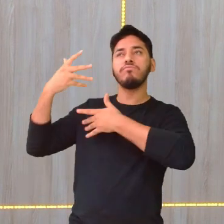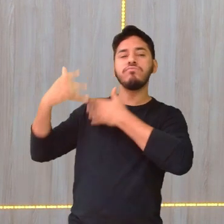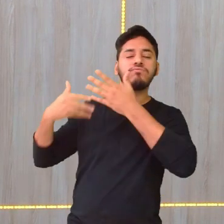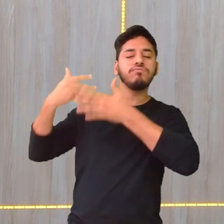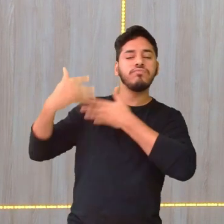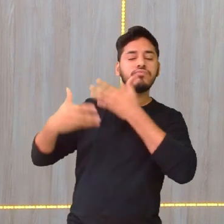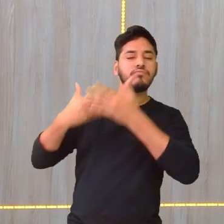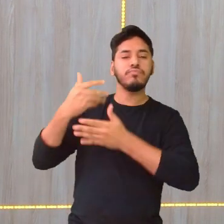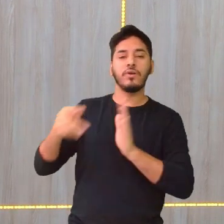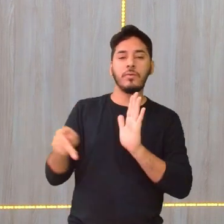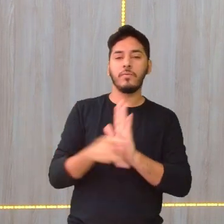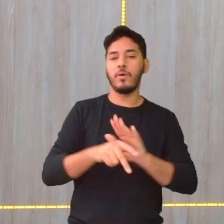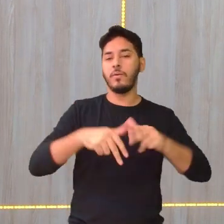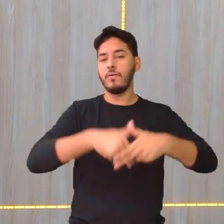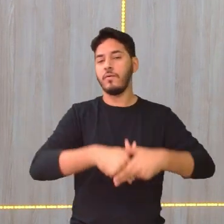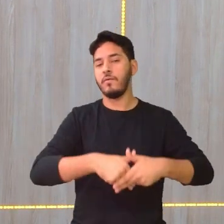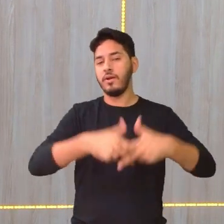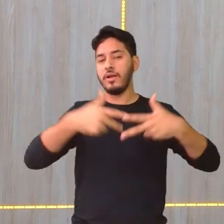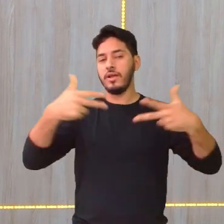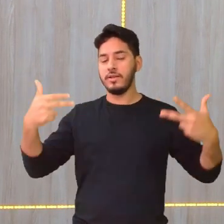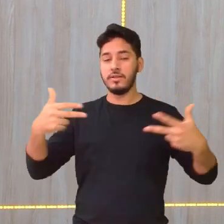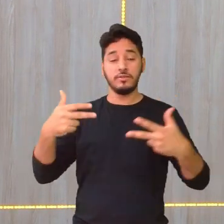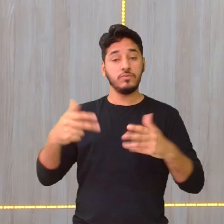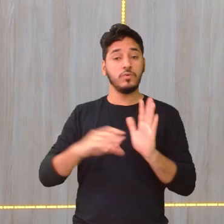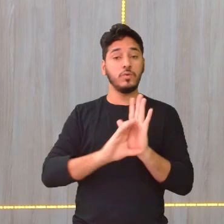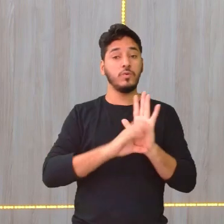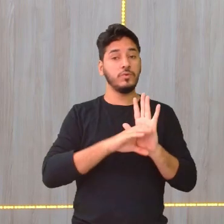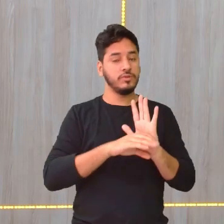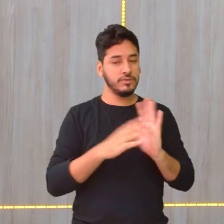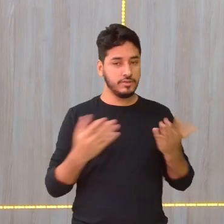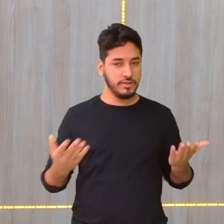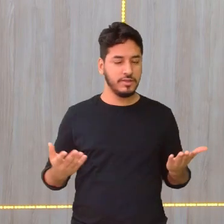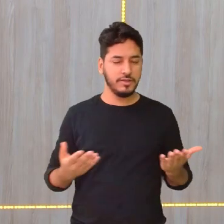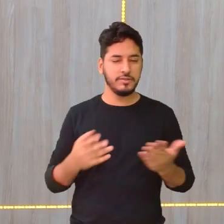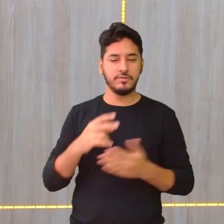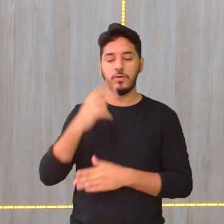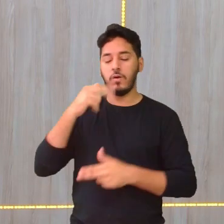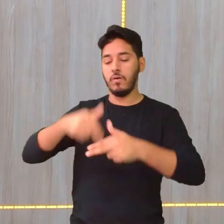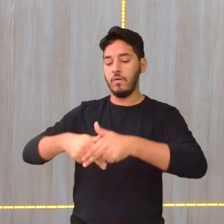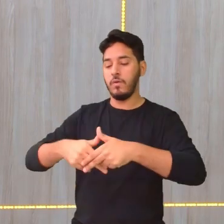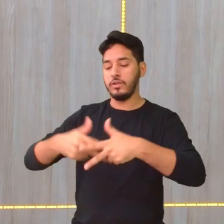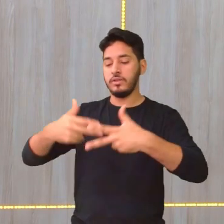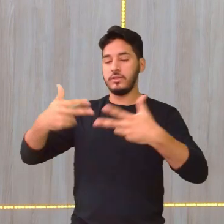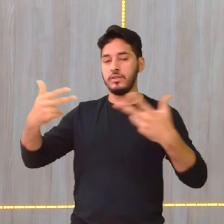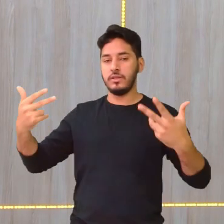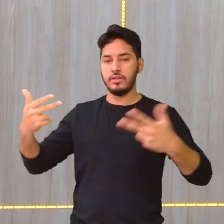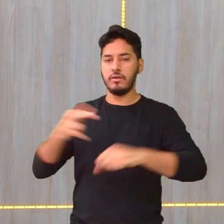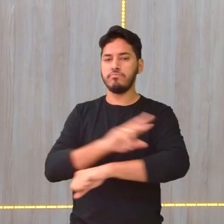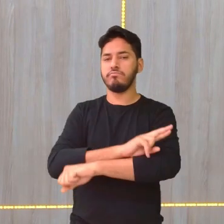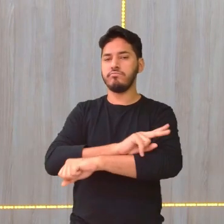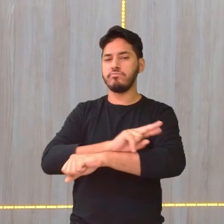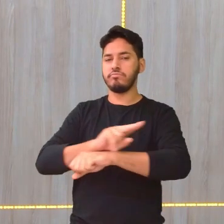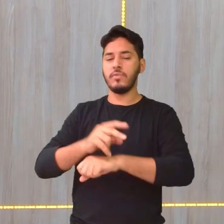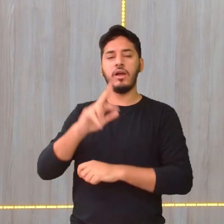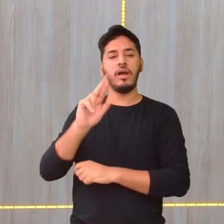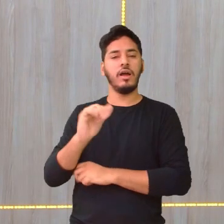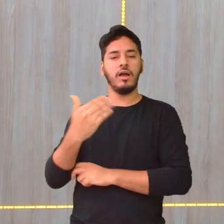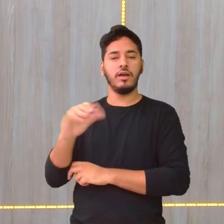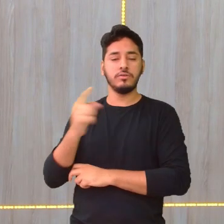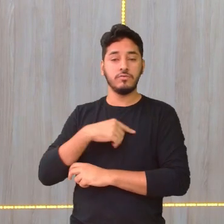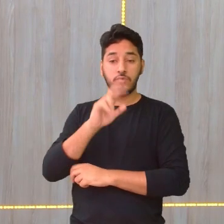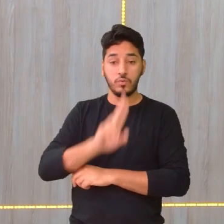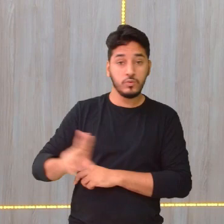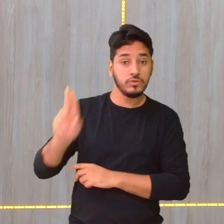né, etnicamente, vimos o conceito de etnia, vimos que etnia e raça historicamente foram